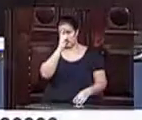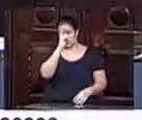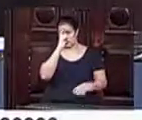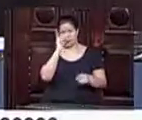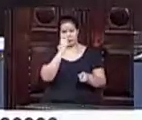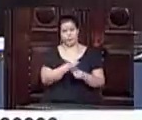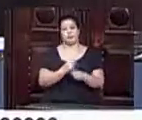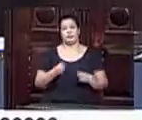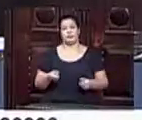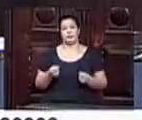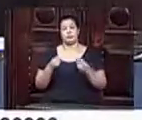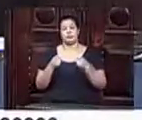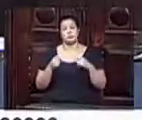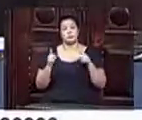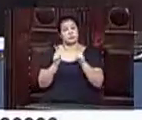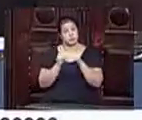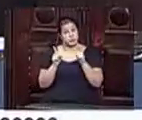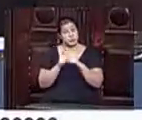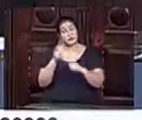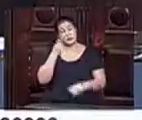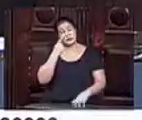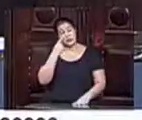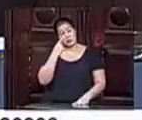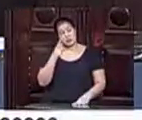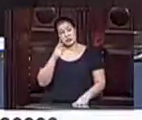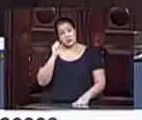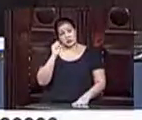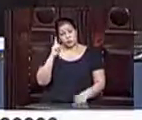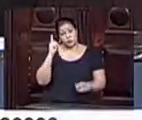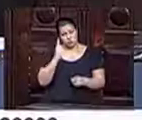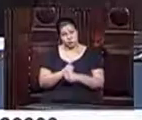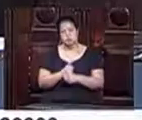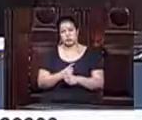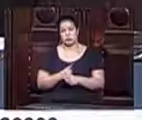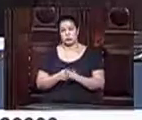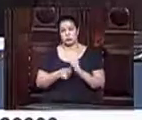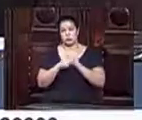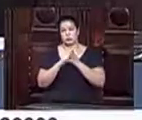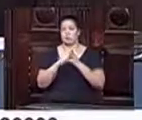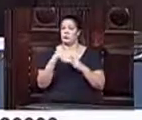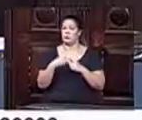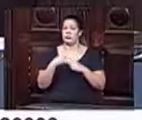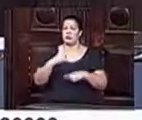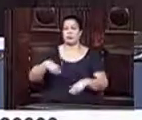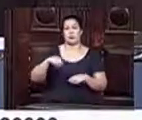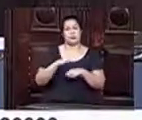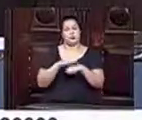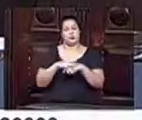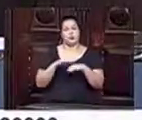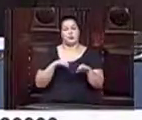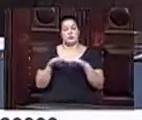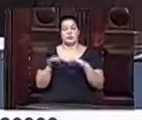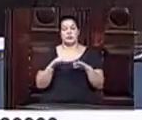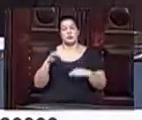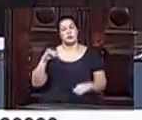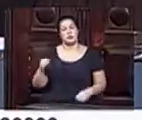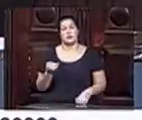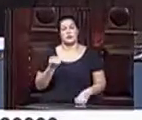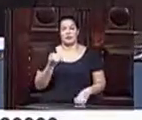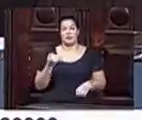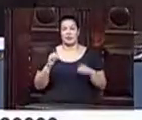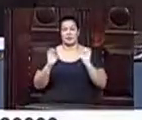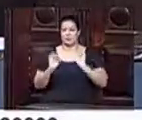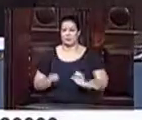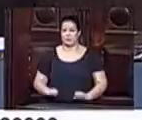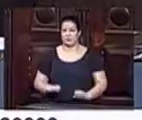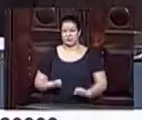possam estar fazendo o diagnóstico. O que nós pretendemos com esse projeto é aproveitar as estruturas